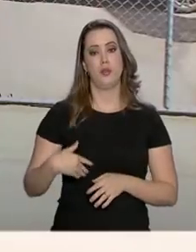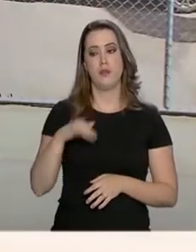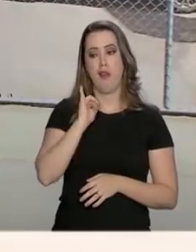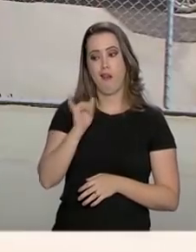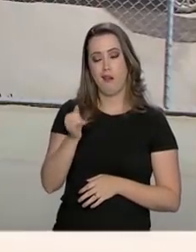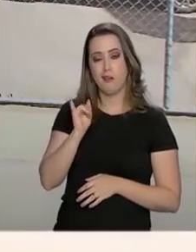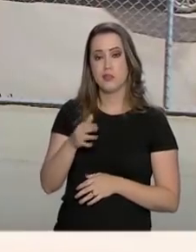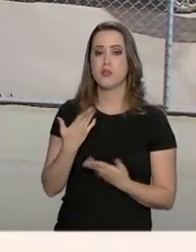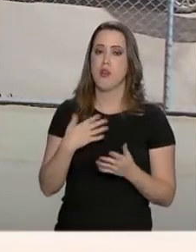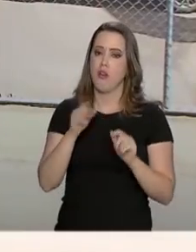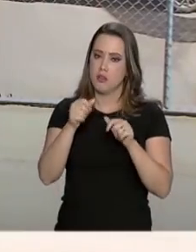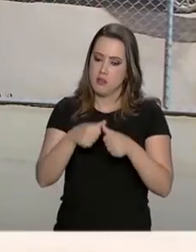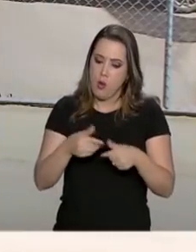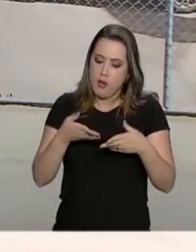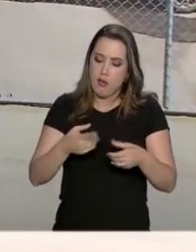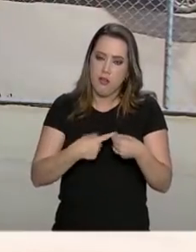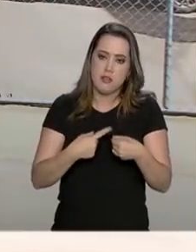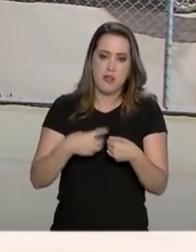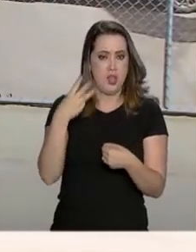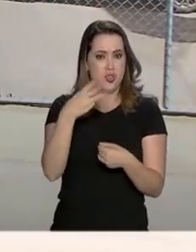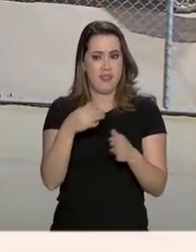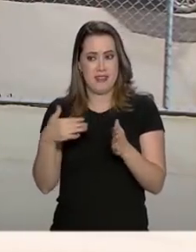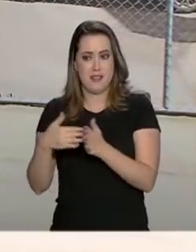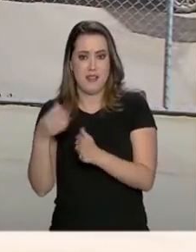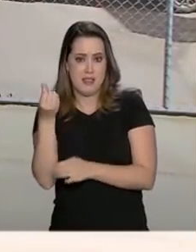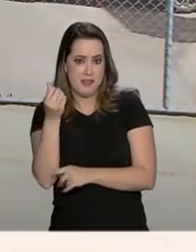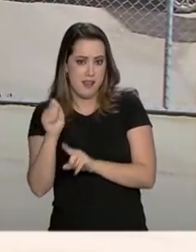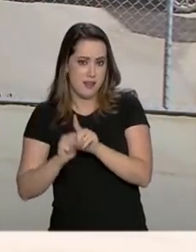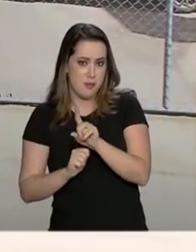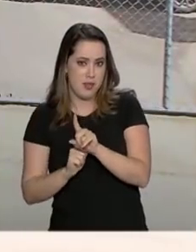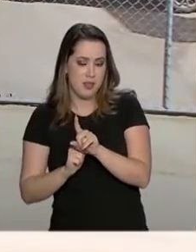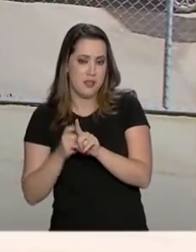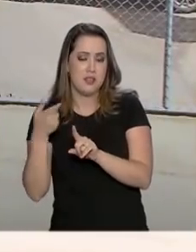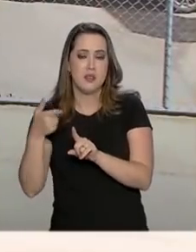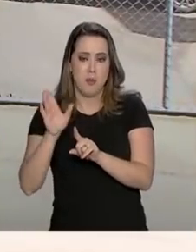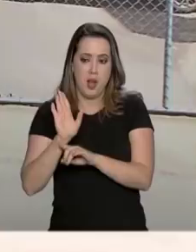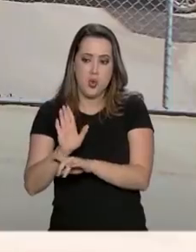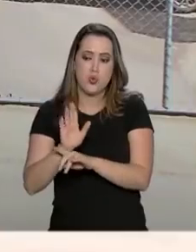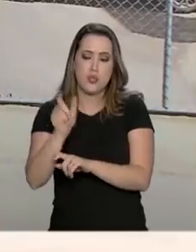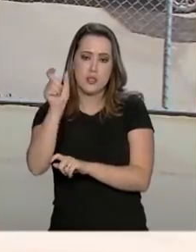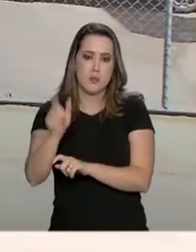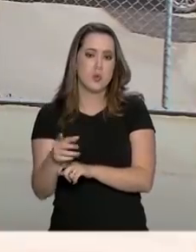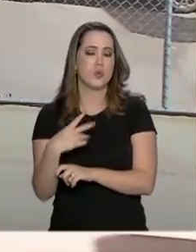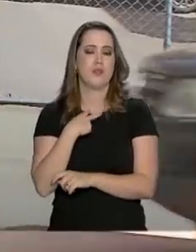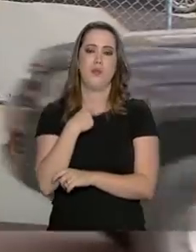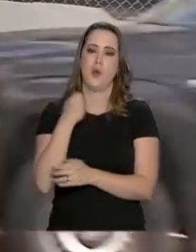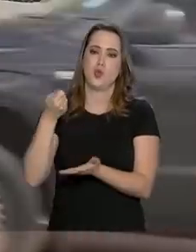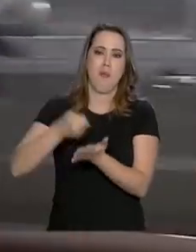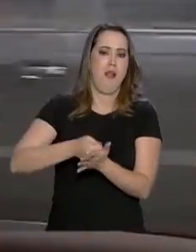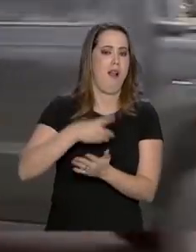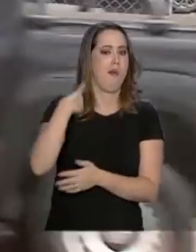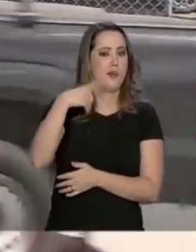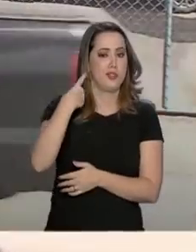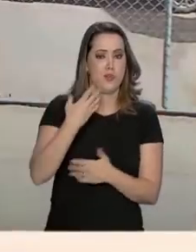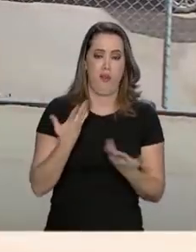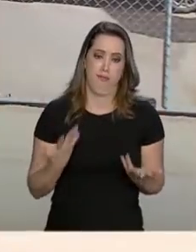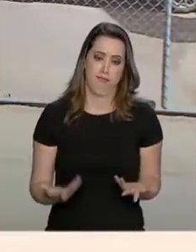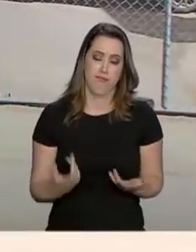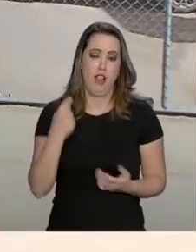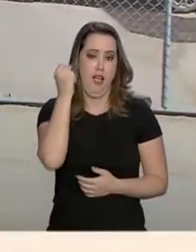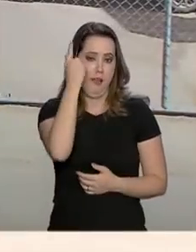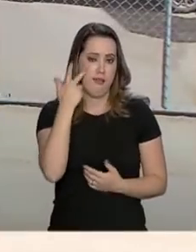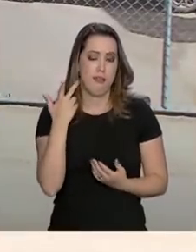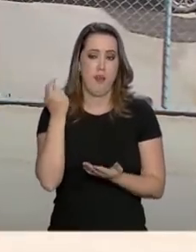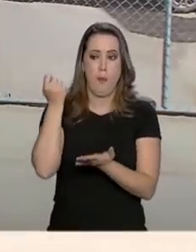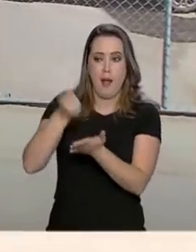entre 3 e 6 meses para atender as vítimas que não podem pagar por um advogado. A ideia é fazer com que o